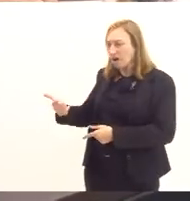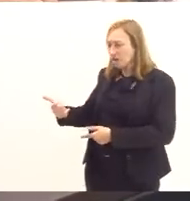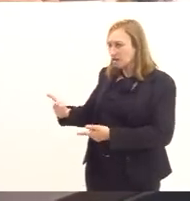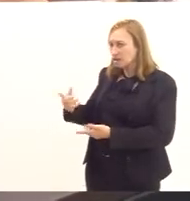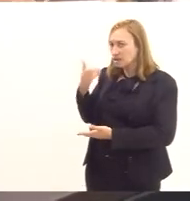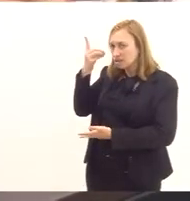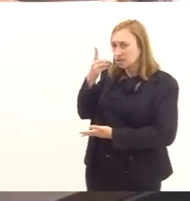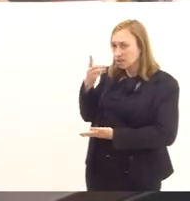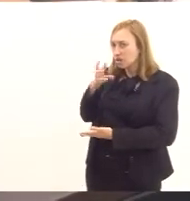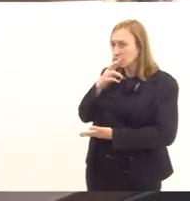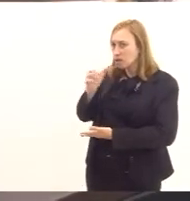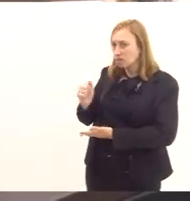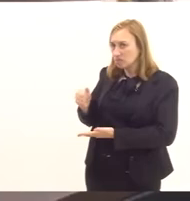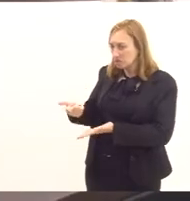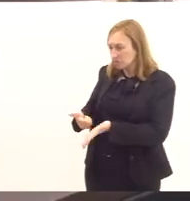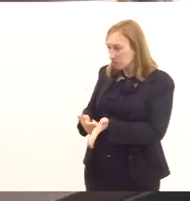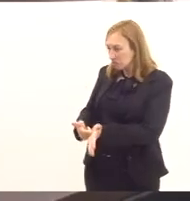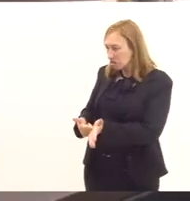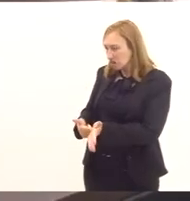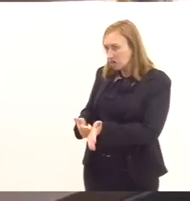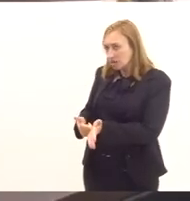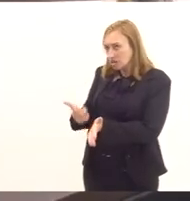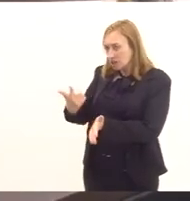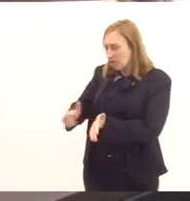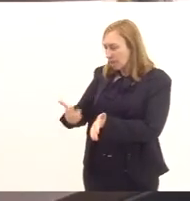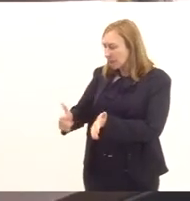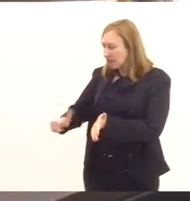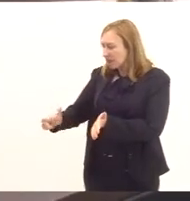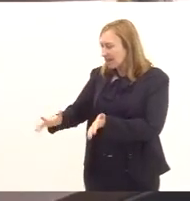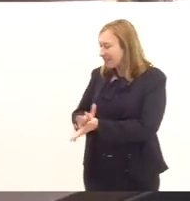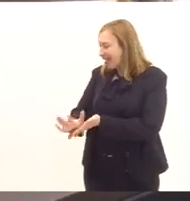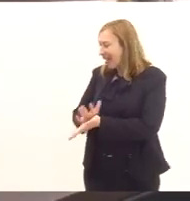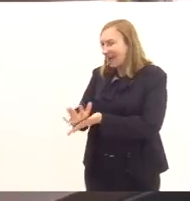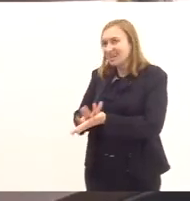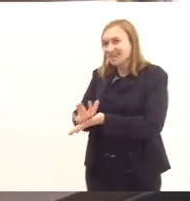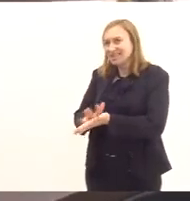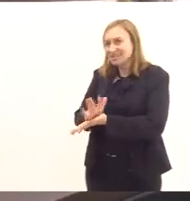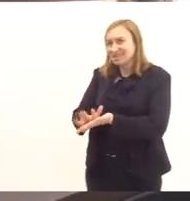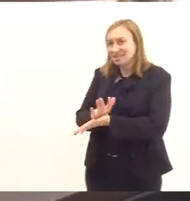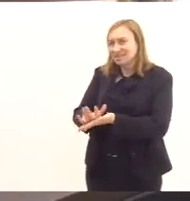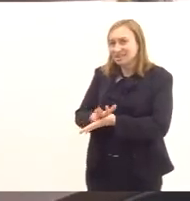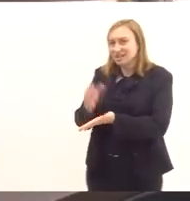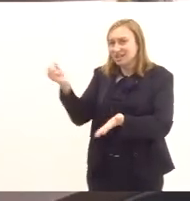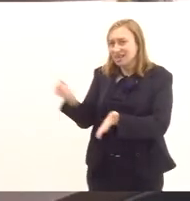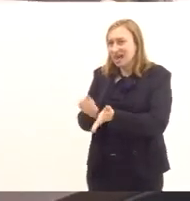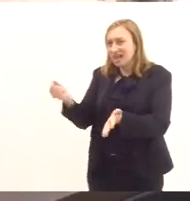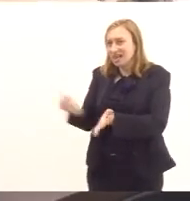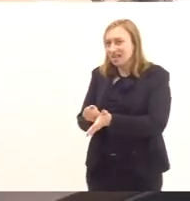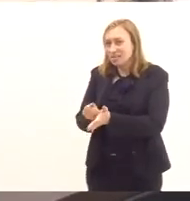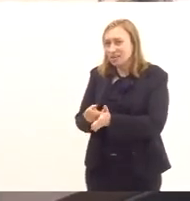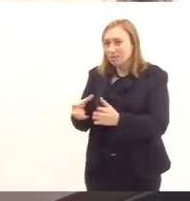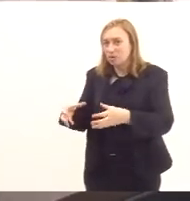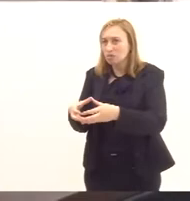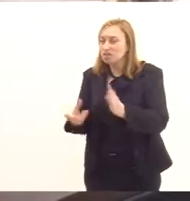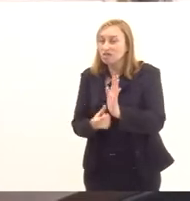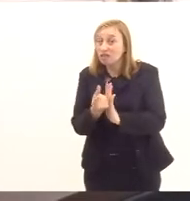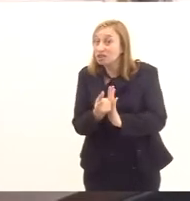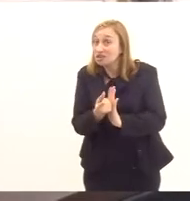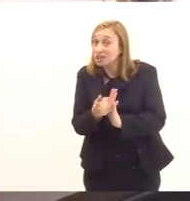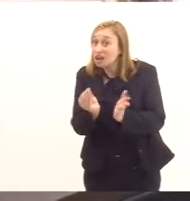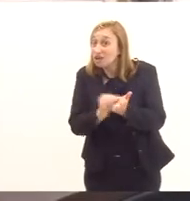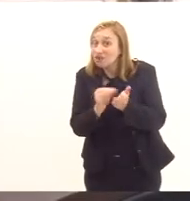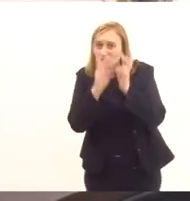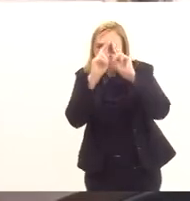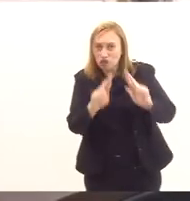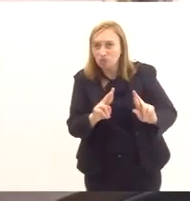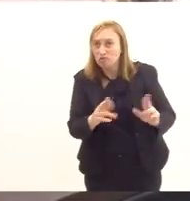Rodrigo uma ele entregou nada repete o nada tá aqui ó e carimba para comissão de Finanças isso